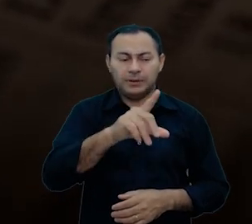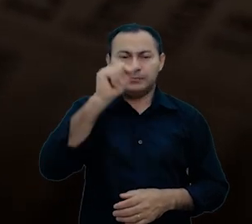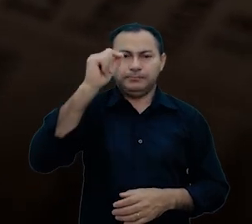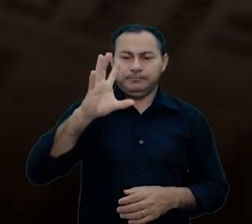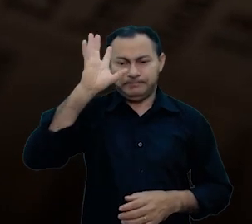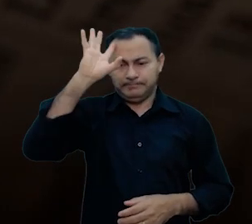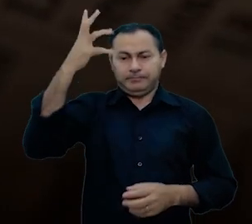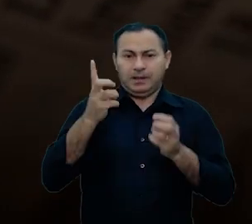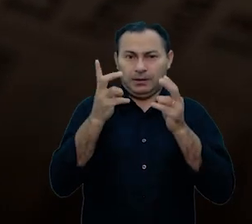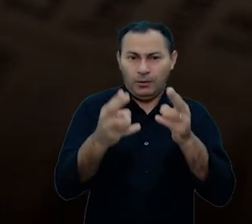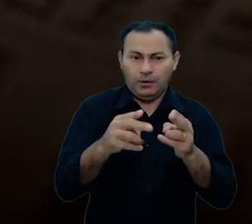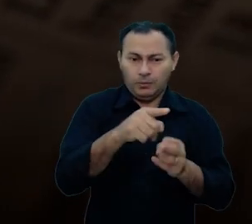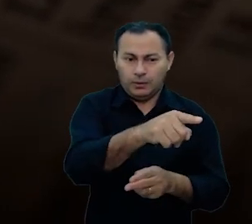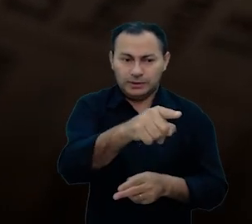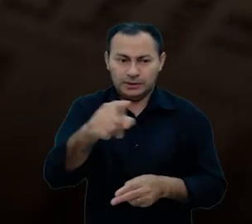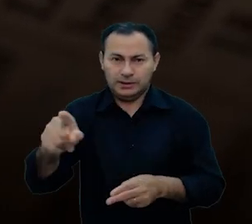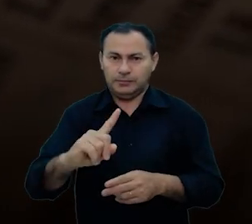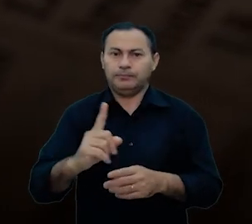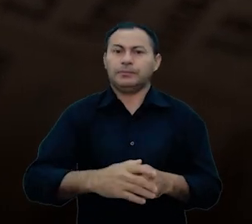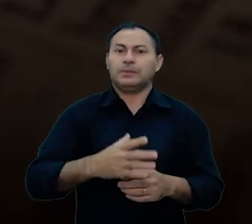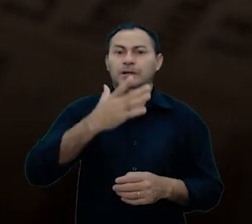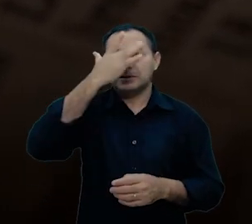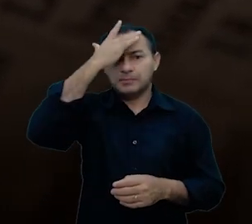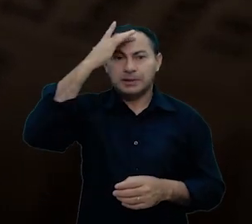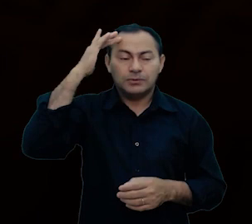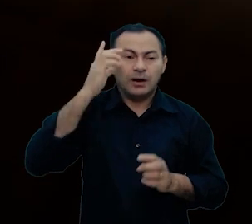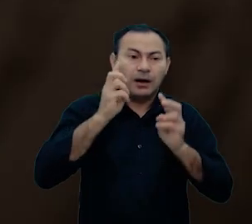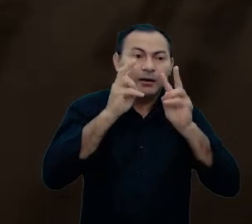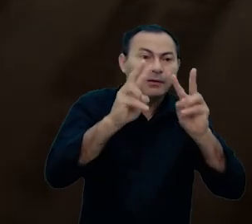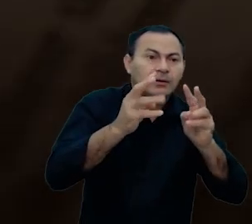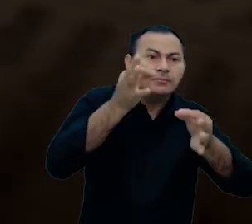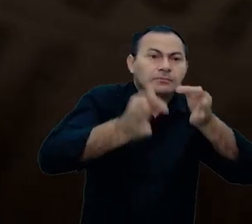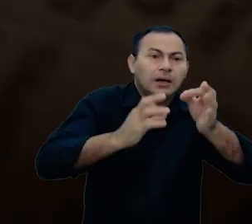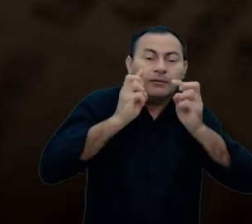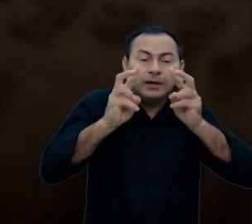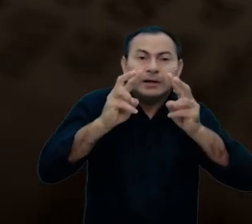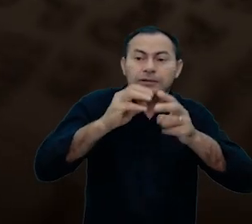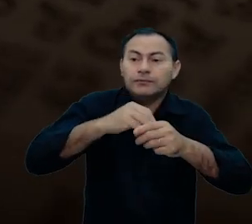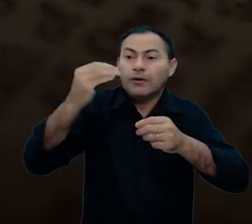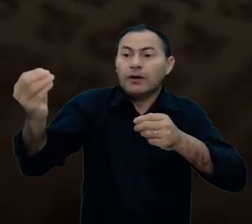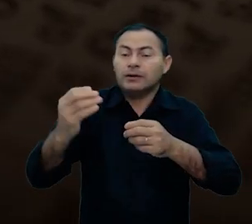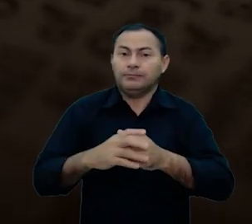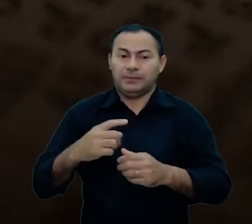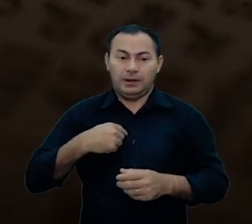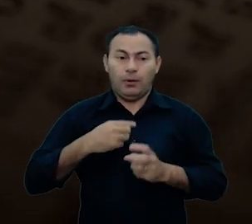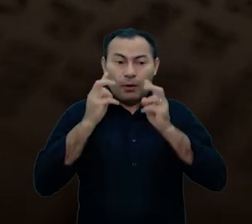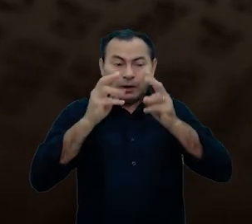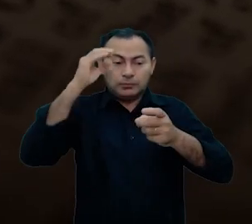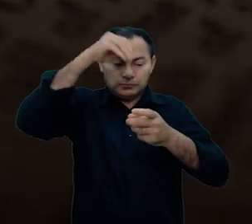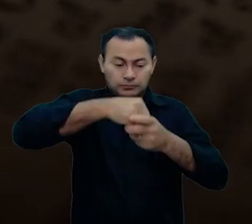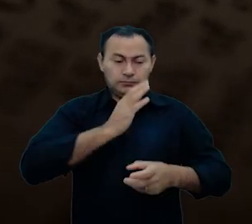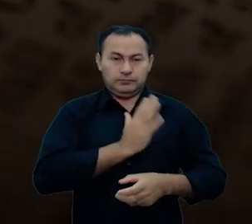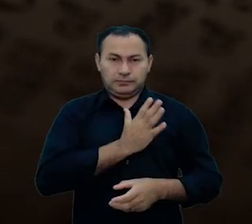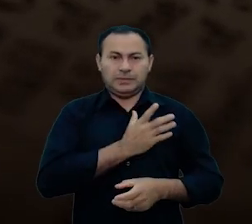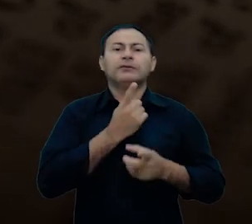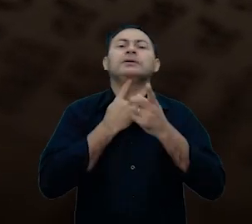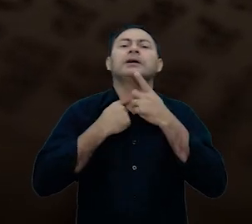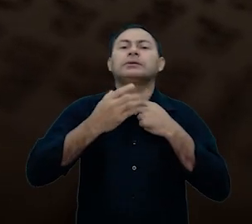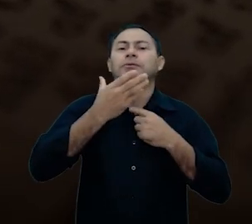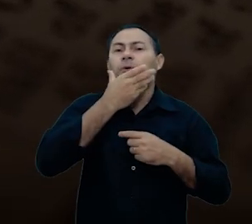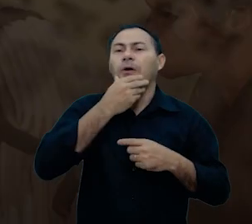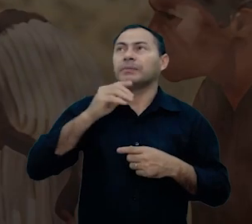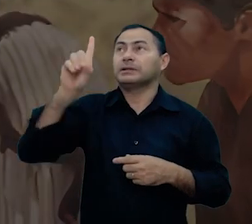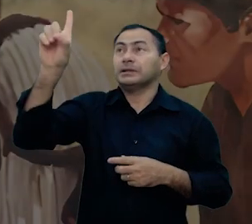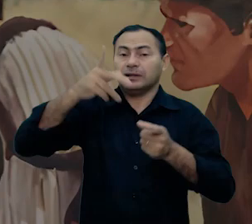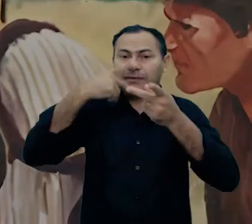tomo decisões do mesmo jeito que você. Os homens julgam pelo que vem de fora, mas eu olho o coração e os propósitos do homem.